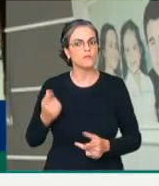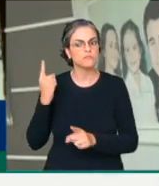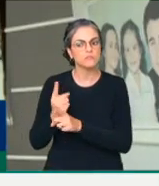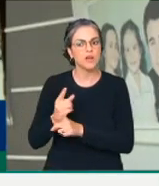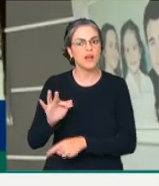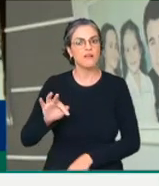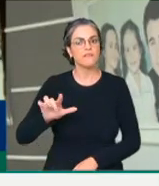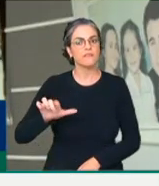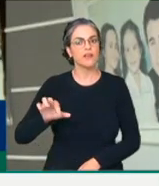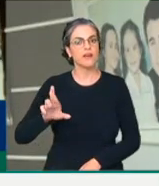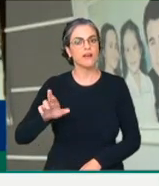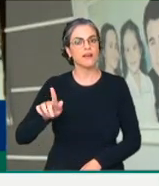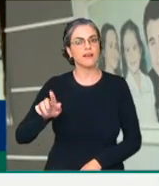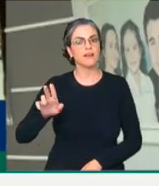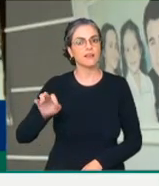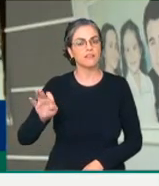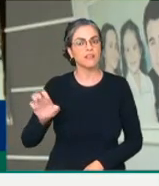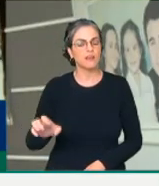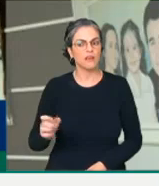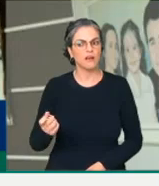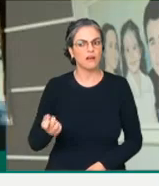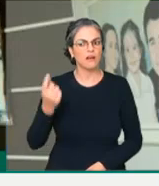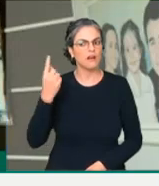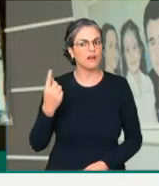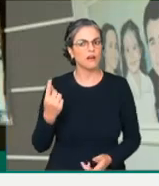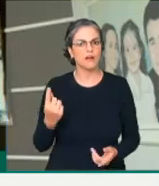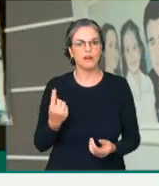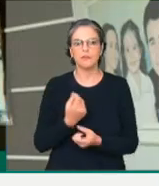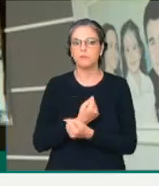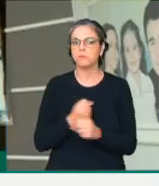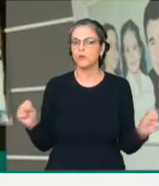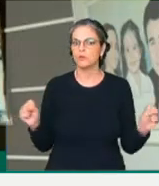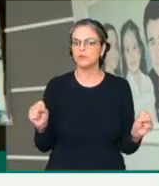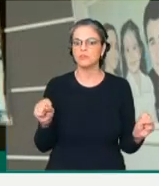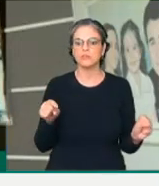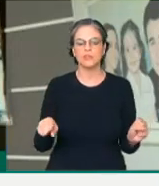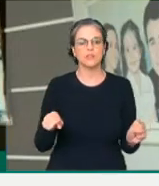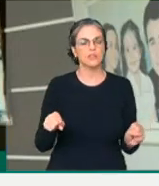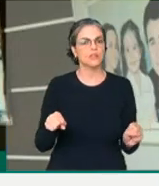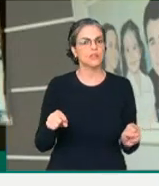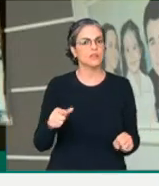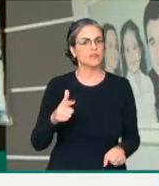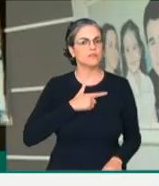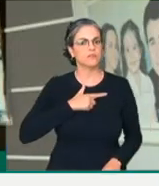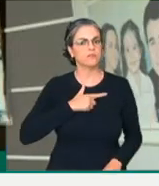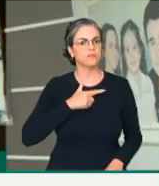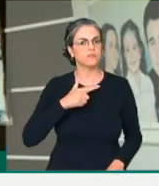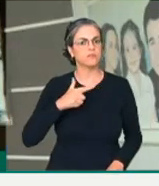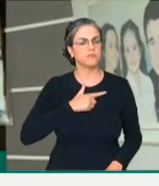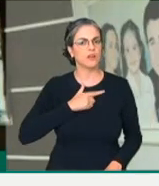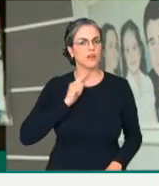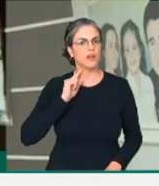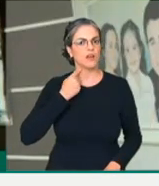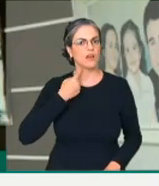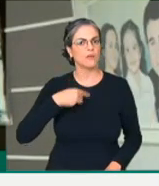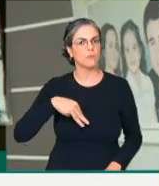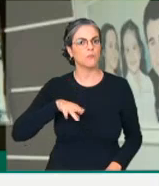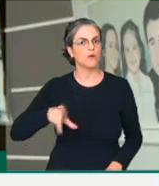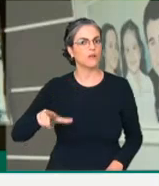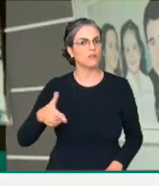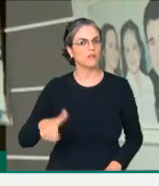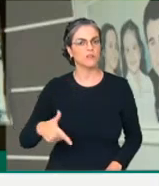Isso é inconcebível, senhor presidente. É, na realidade, uma imoralidade. Por isso, faço questão